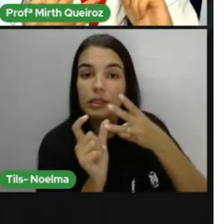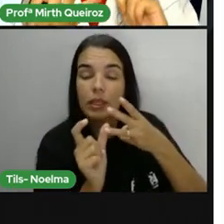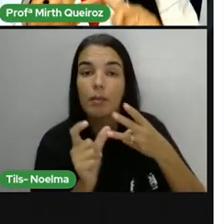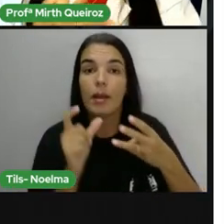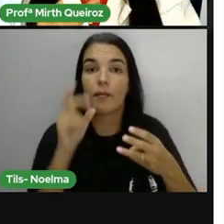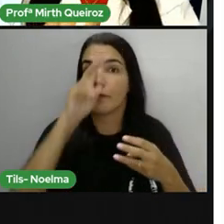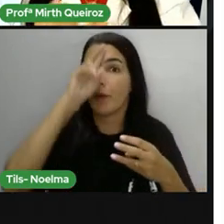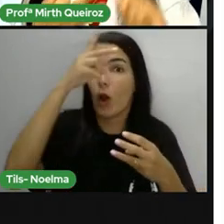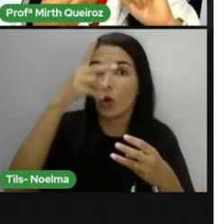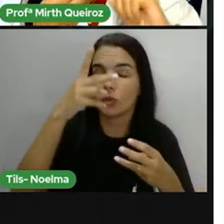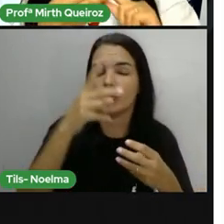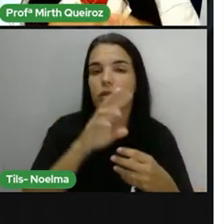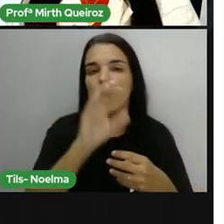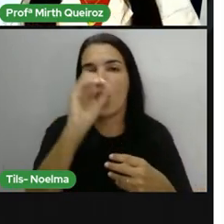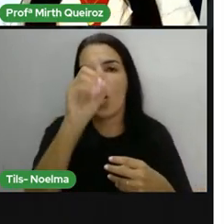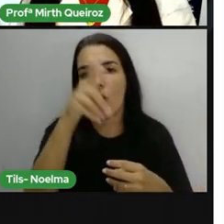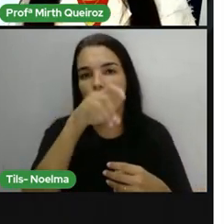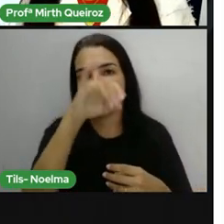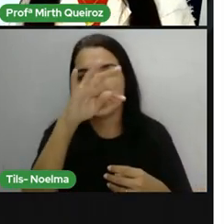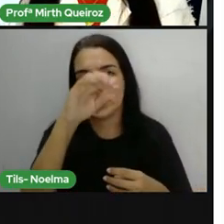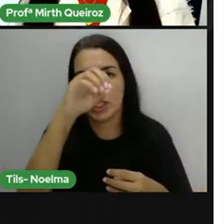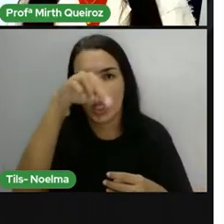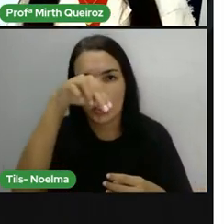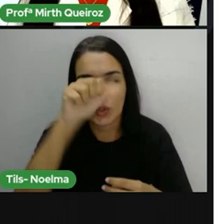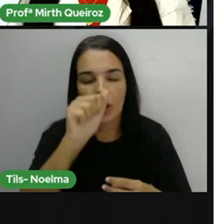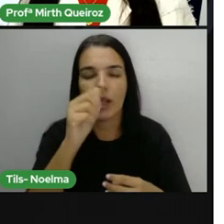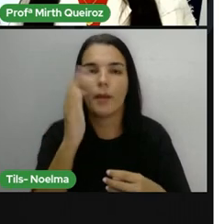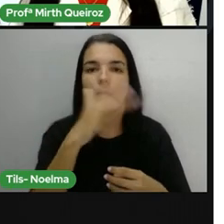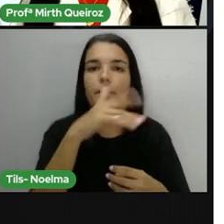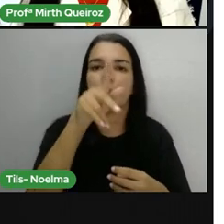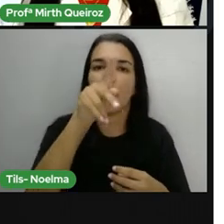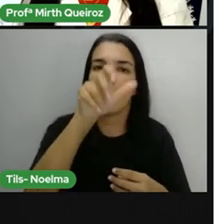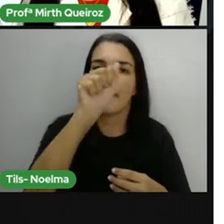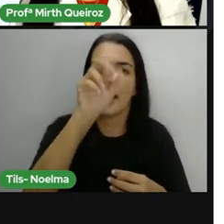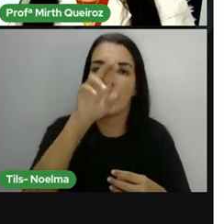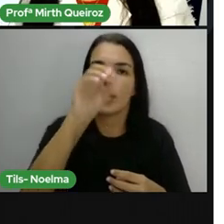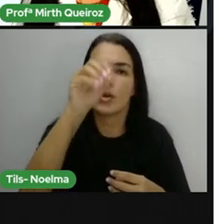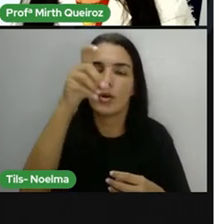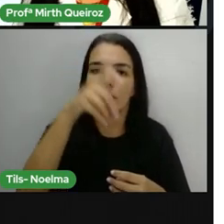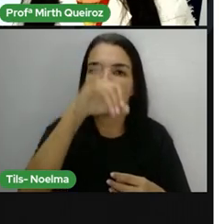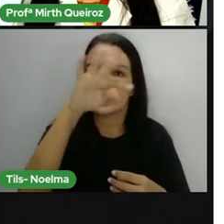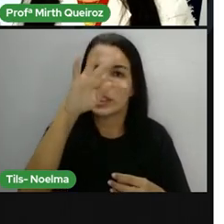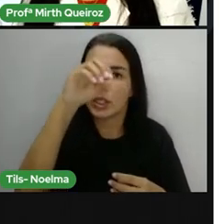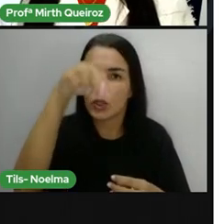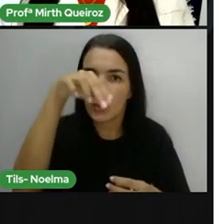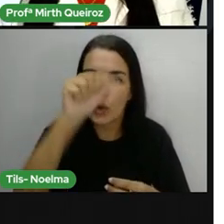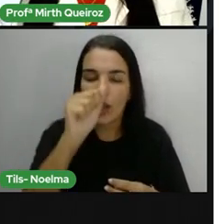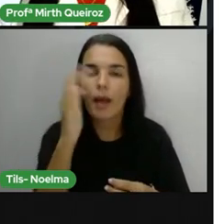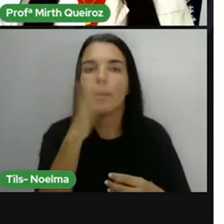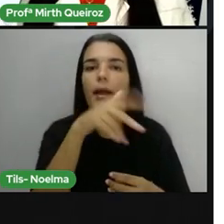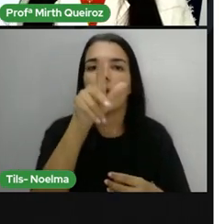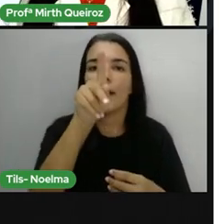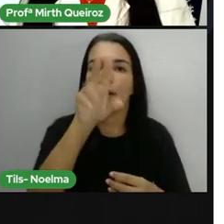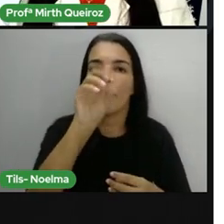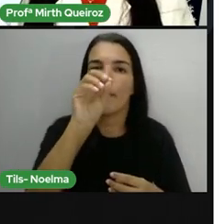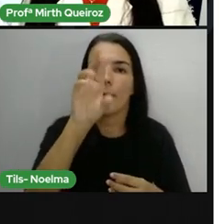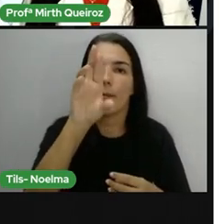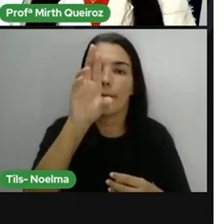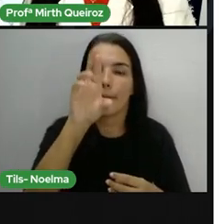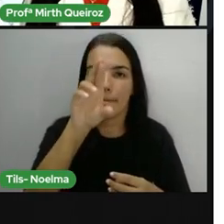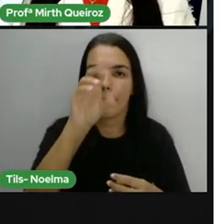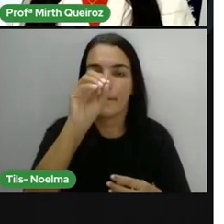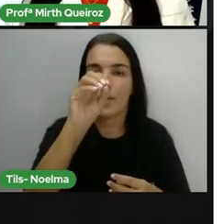Oxítona, paroxítona e proparoxítona. Na pronúncia das palavras, sempre vai ter uma sílaba que ela